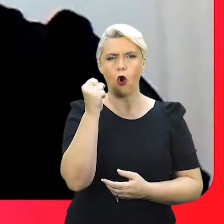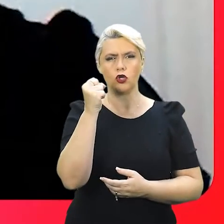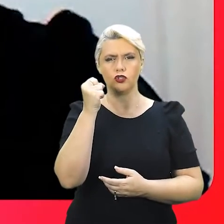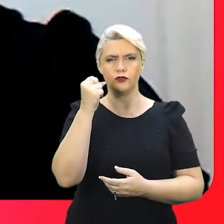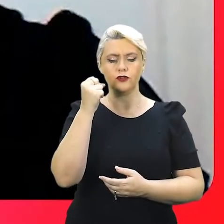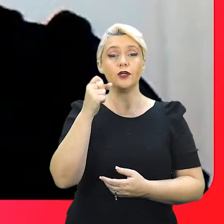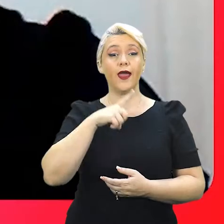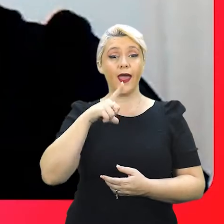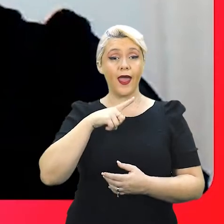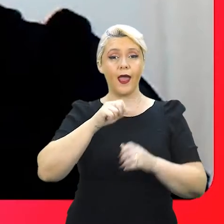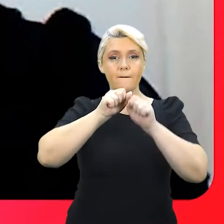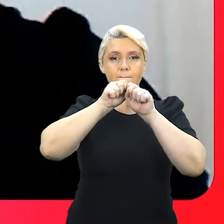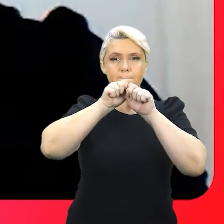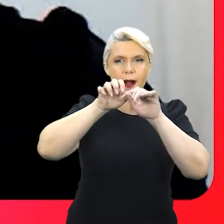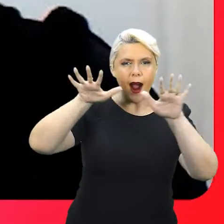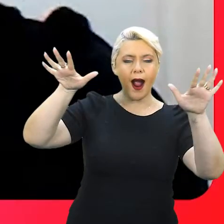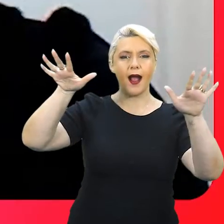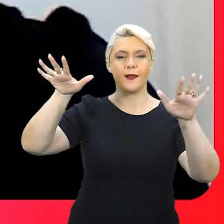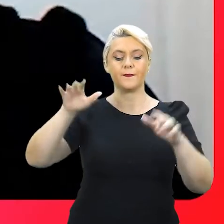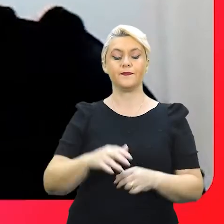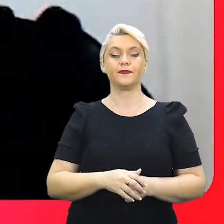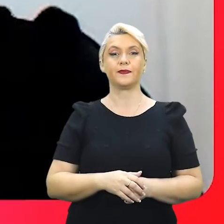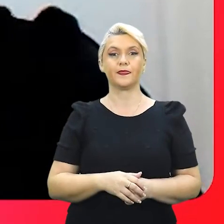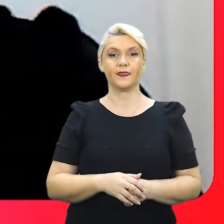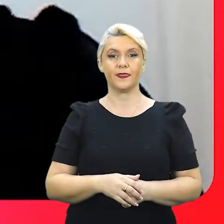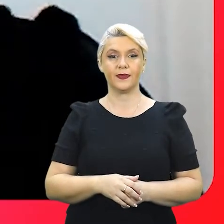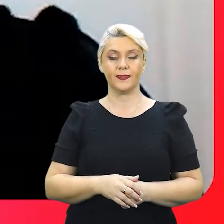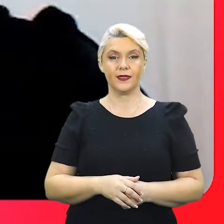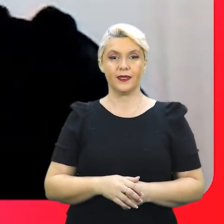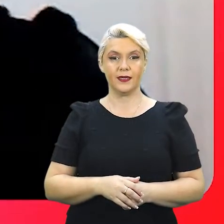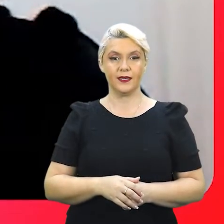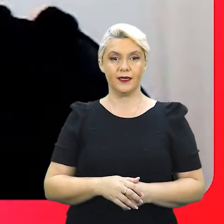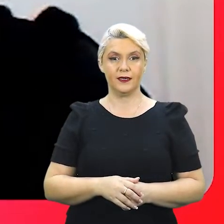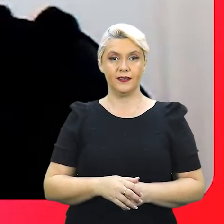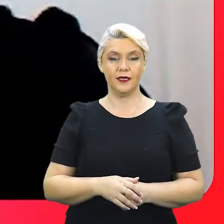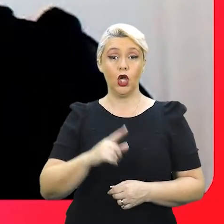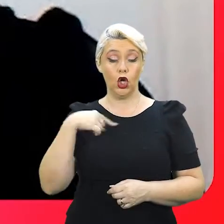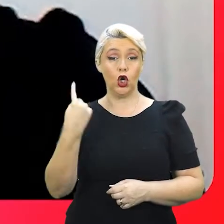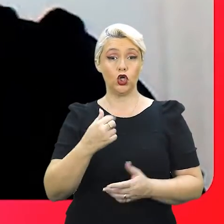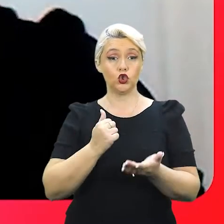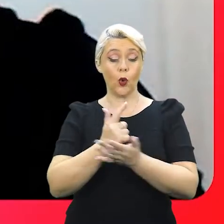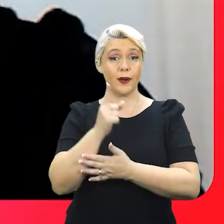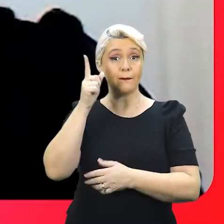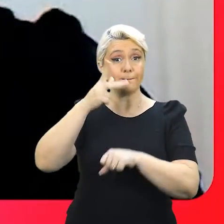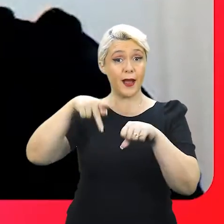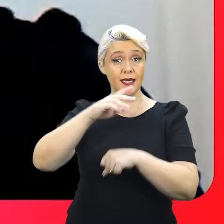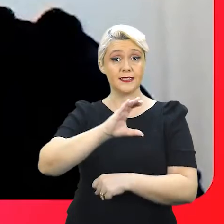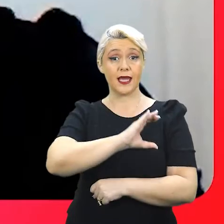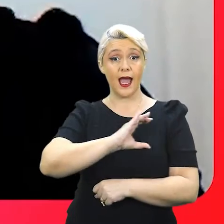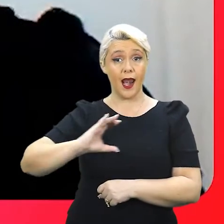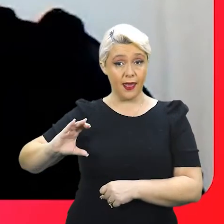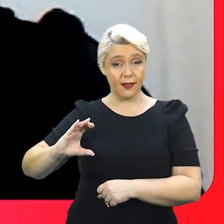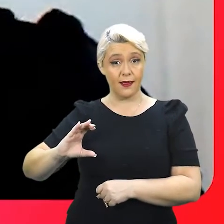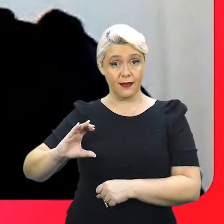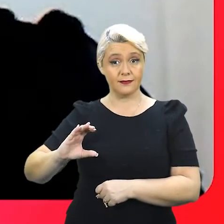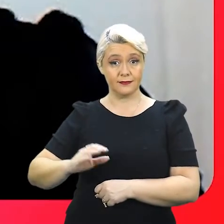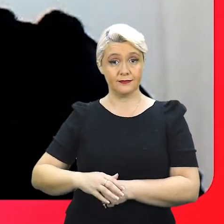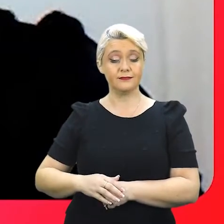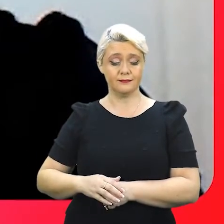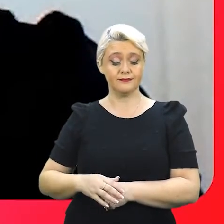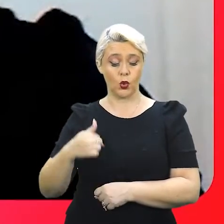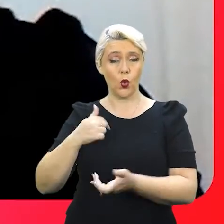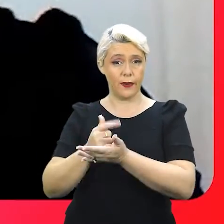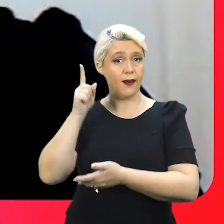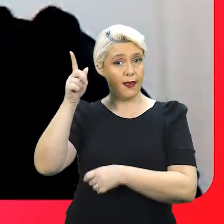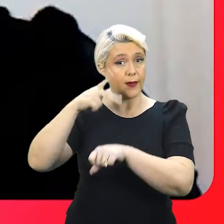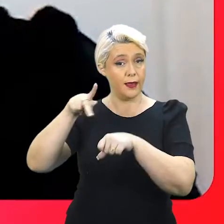nosso transmissor, com o que nós compramos no Canadá na época, rigorosamente no